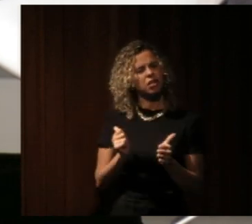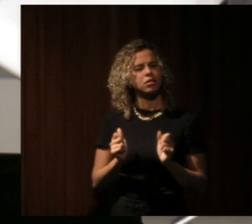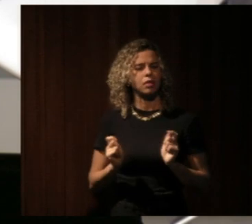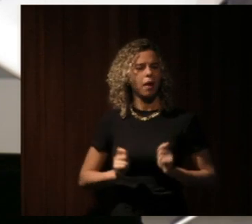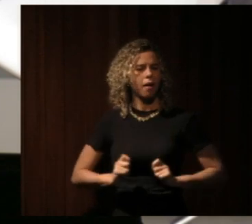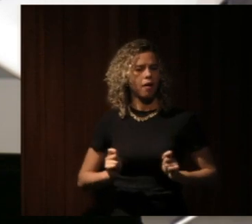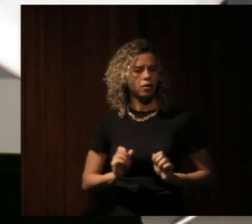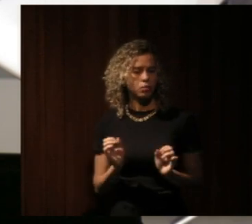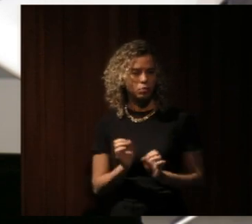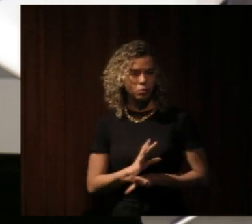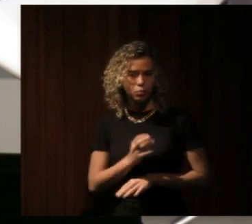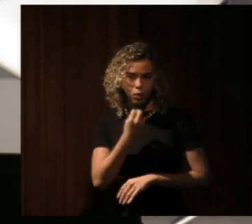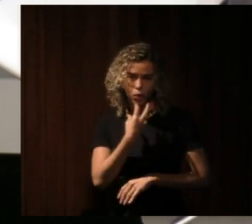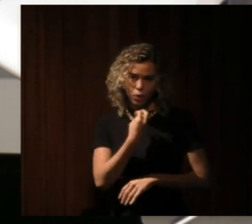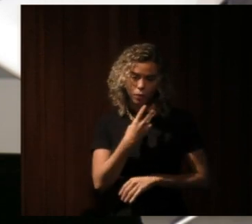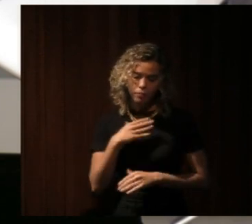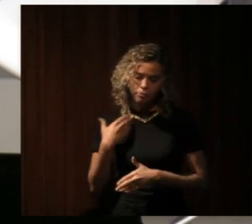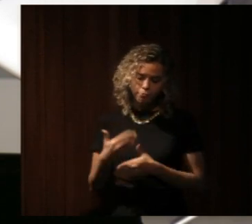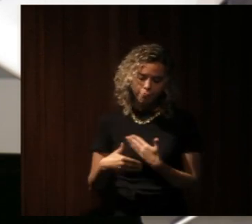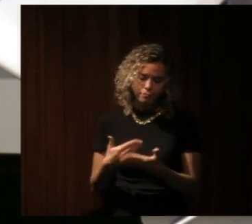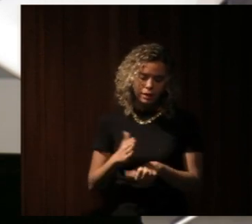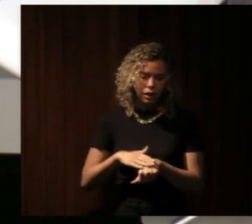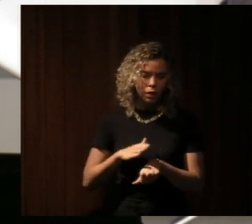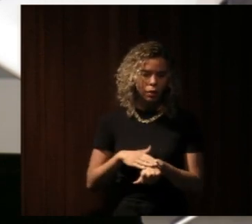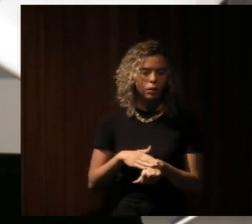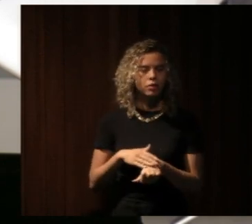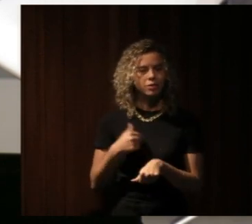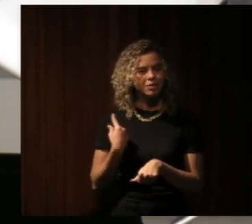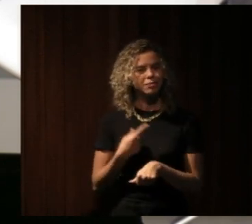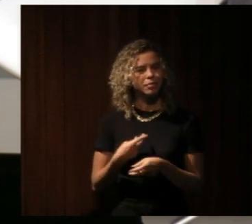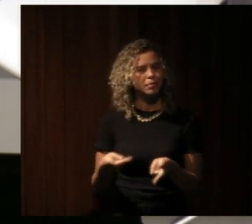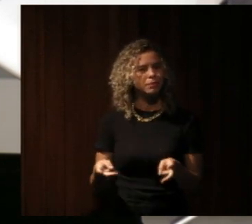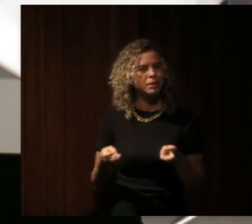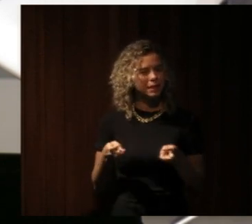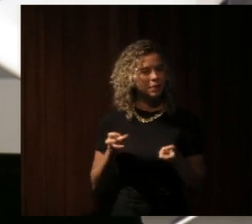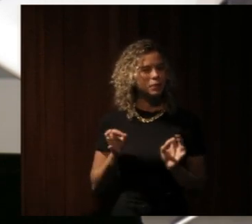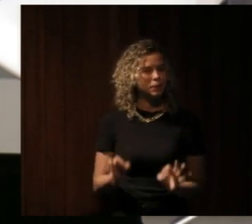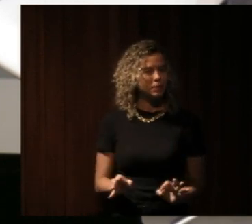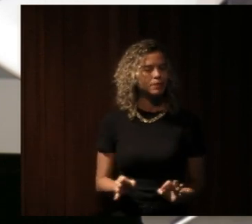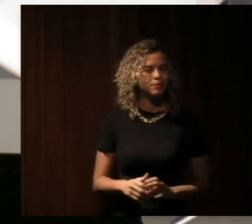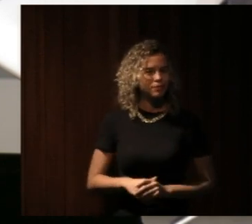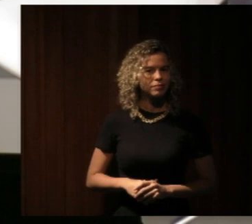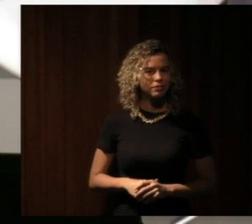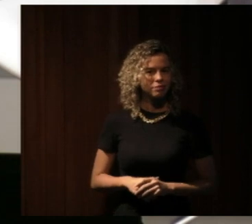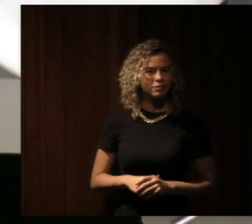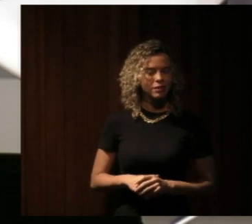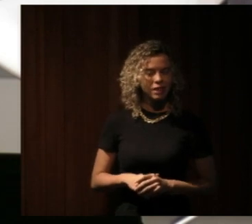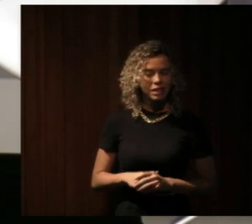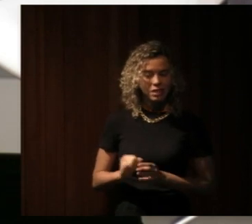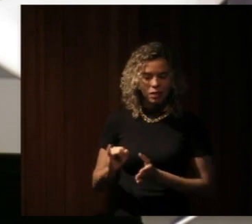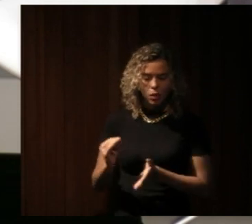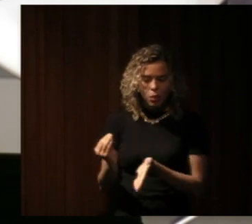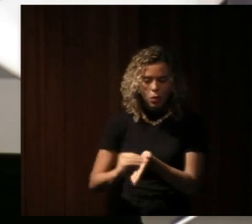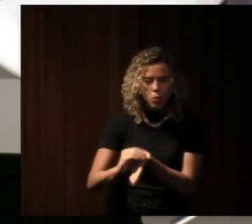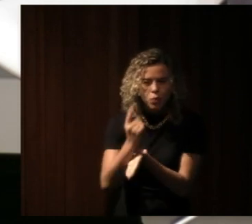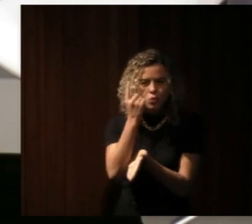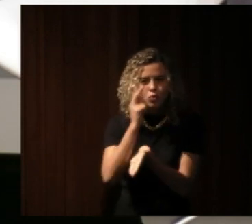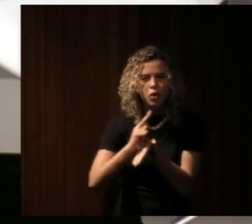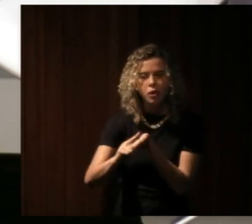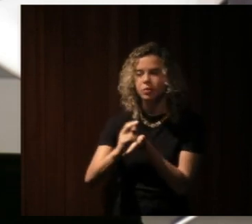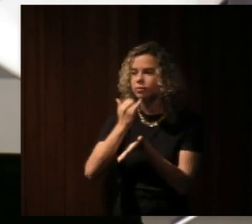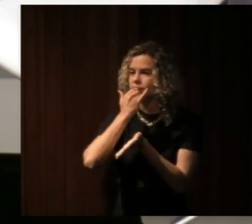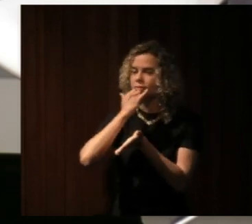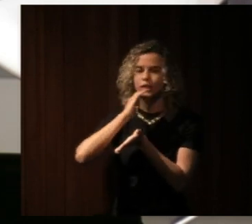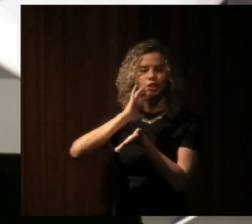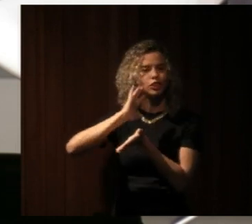ali mas com o passar do tempo a gente começou a perceber que isso abria margem às vezes para se